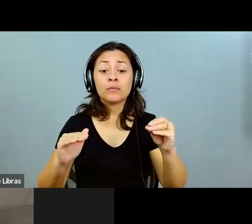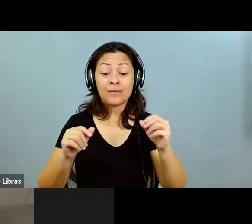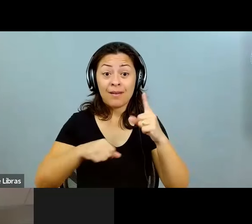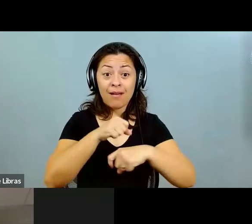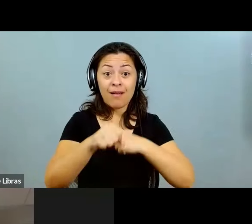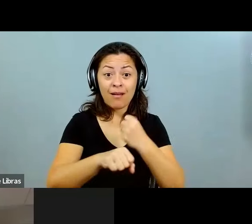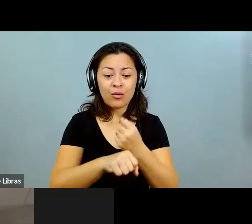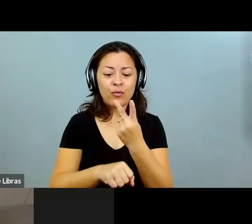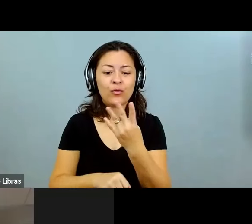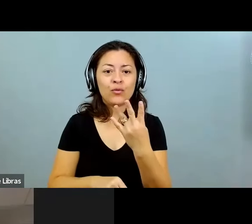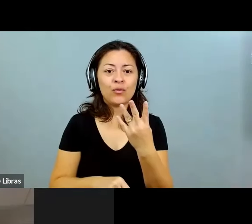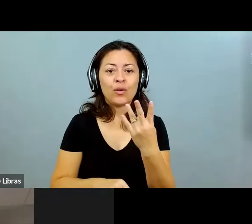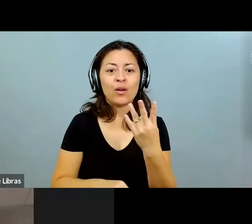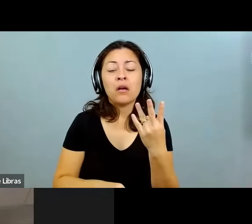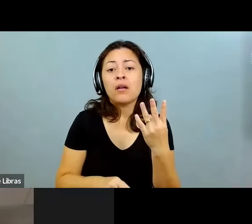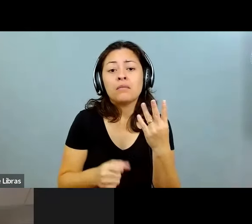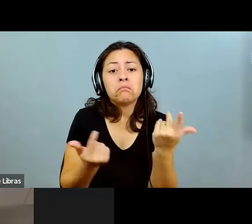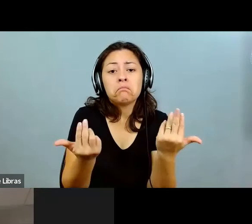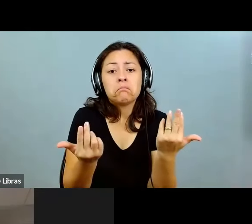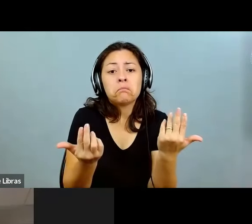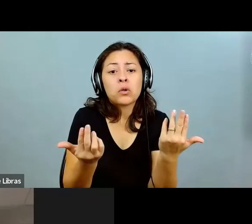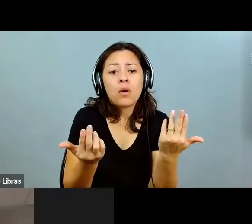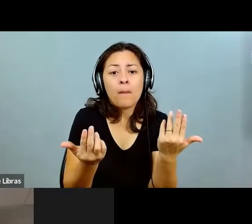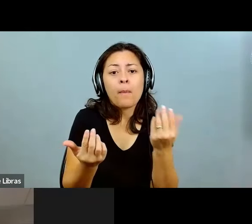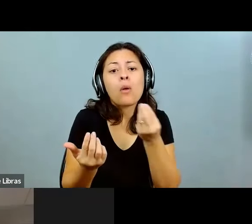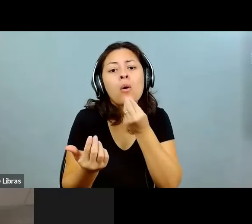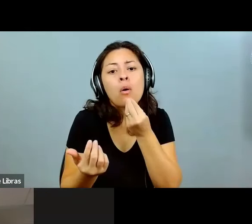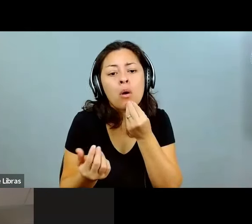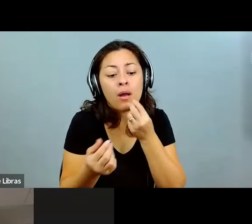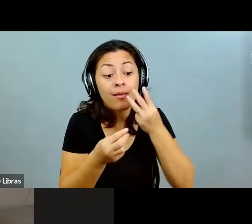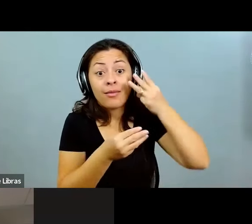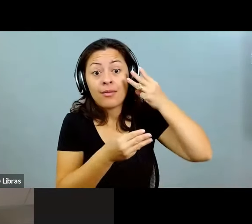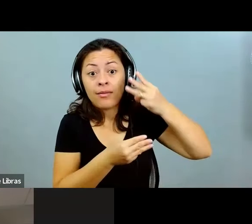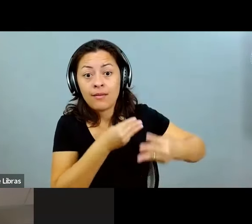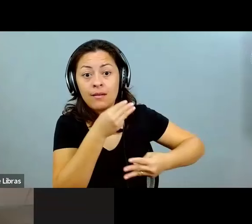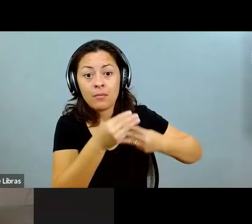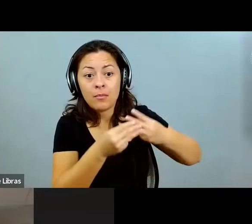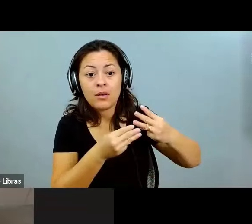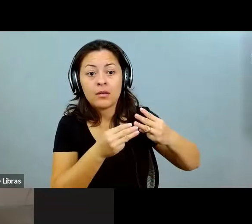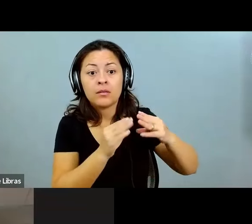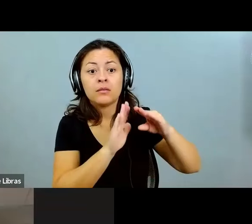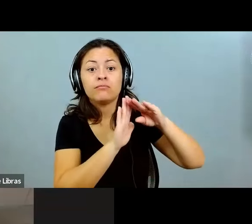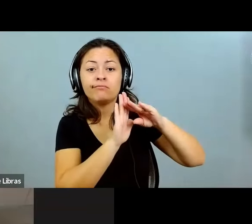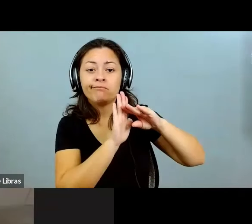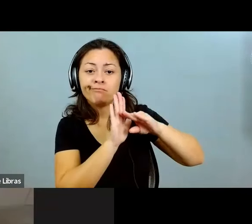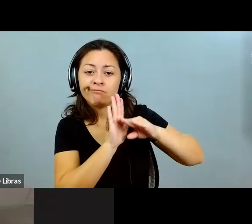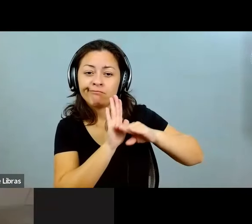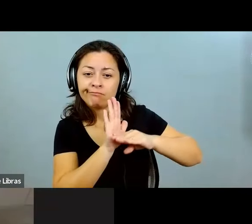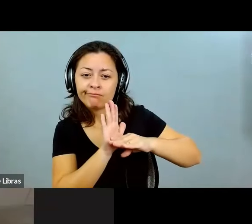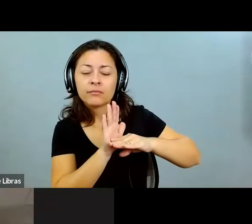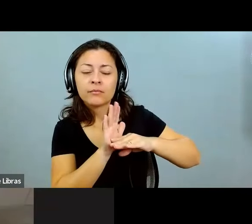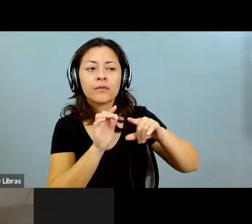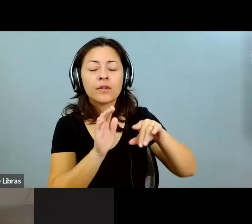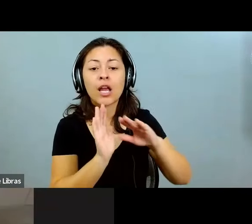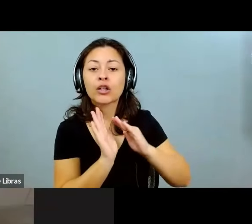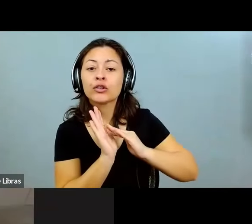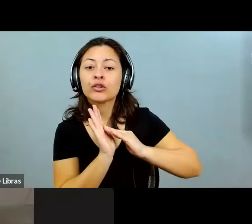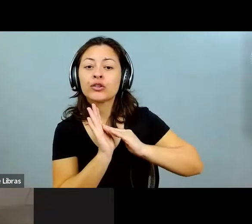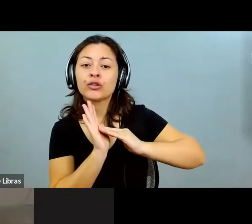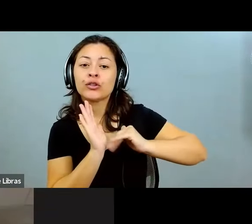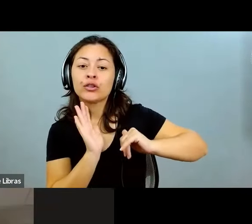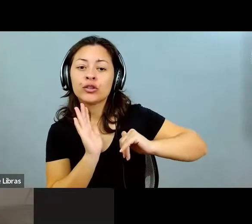olha essa situação do trimestre realmente foi menor né E tu tem que também de novamente excluir terras para fazer essa análise né a gente vai ter uma